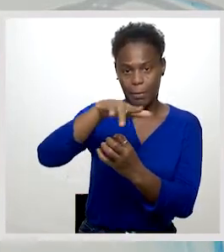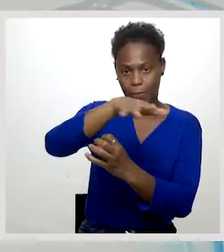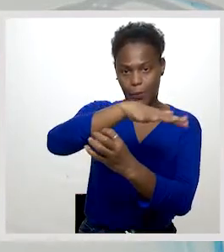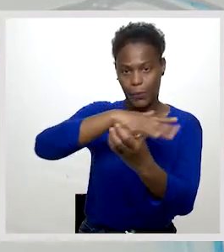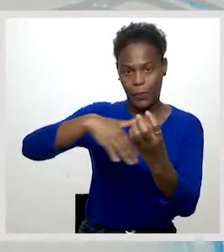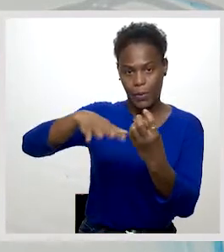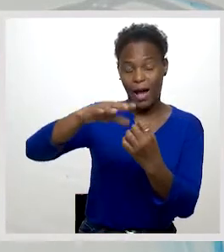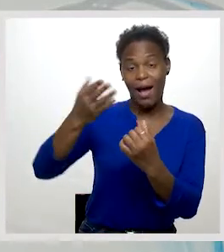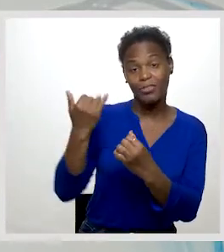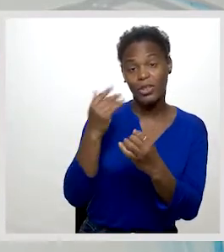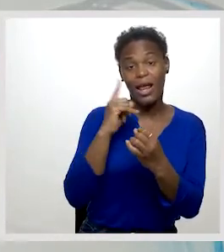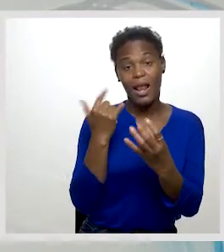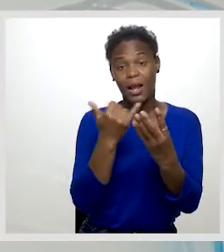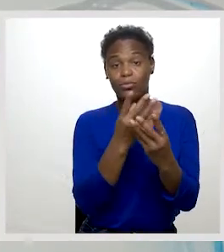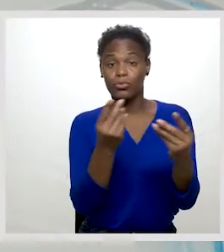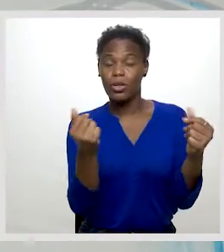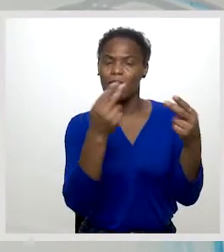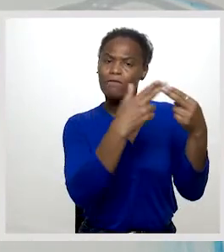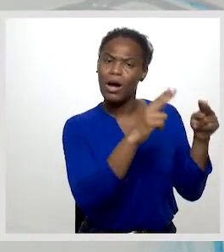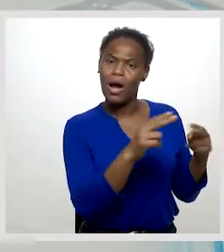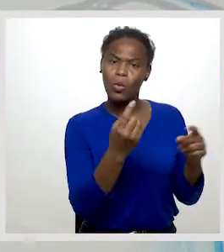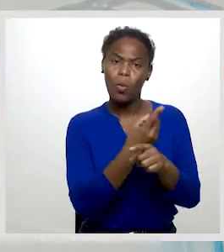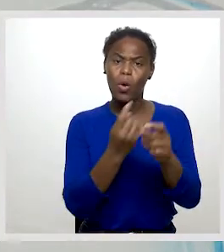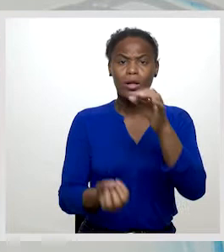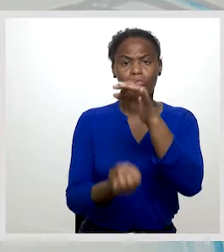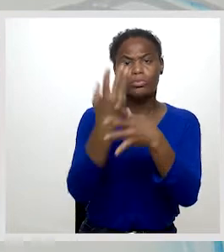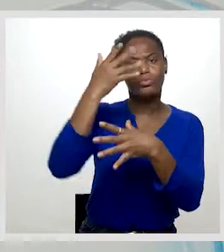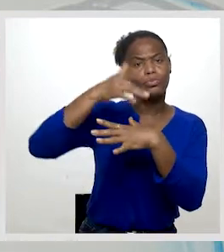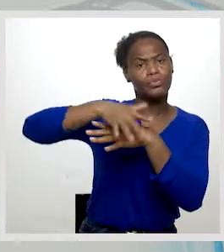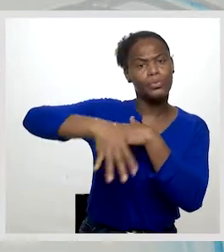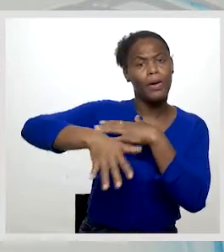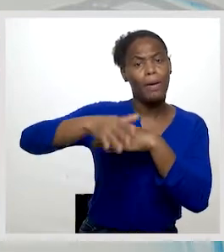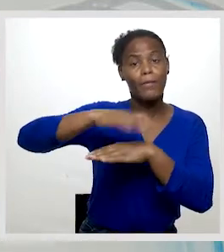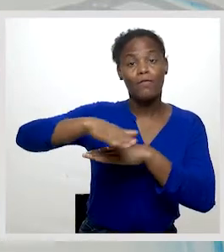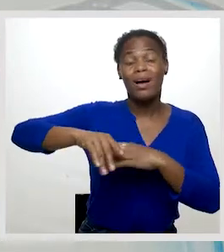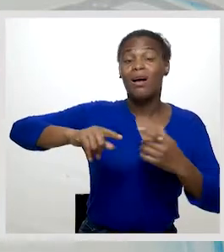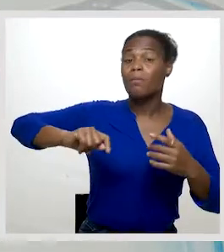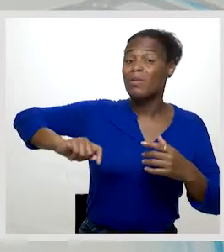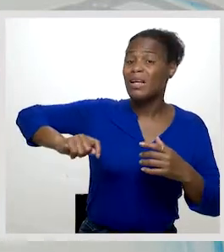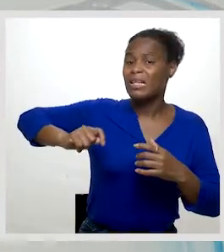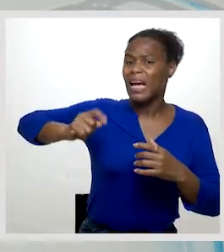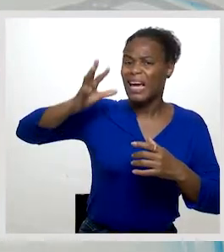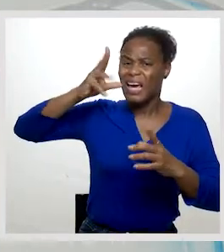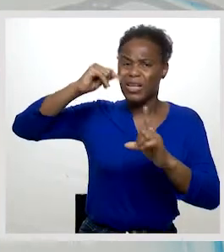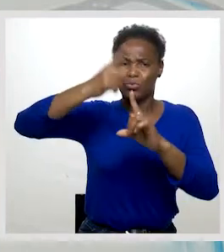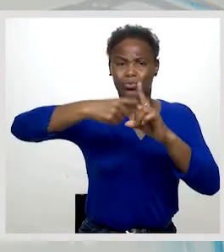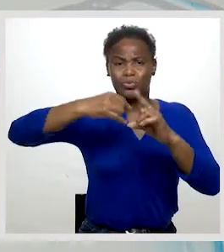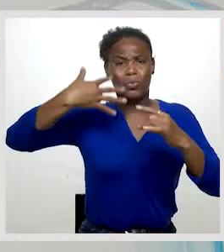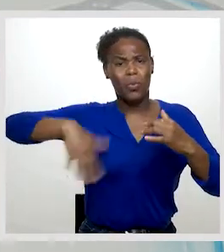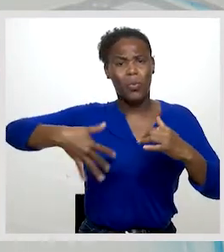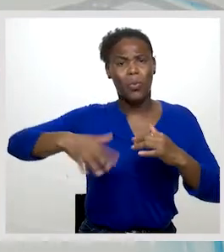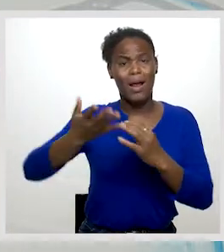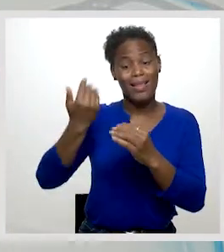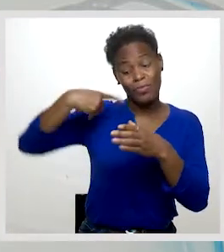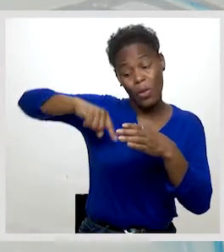era resultante das inúmeras erupções vulcânicas provocadas por temperaturas altíssimas no interior do